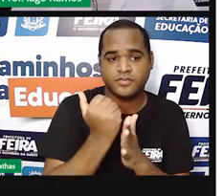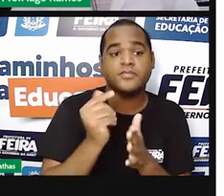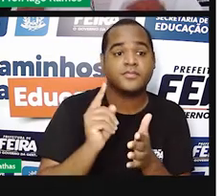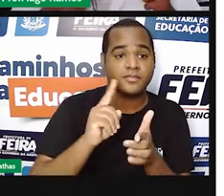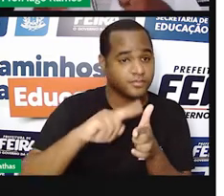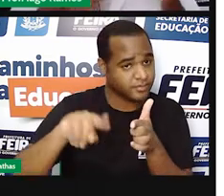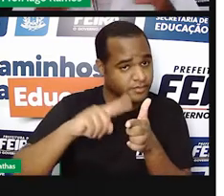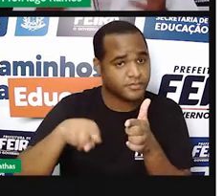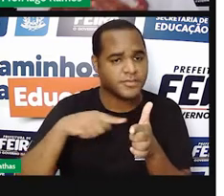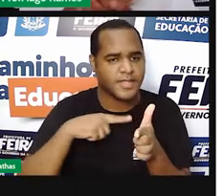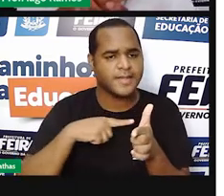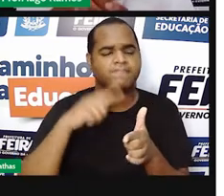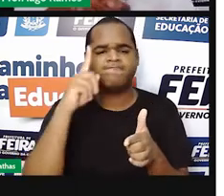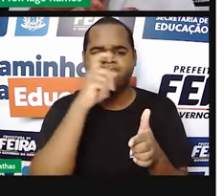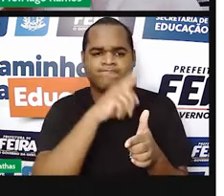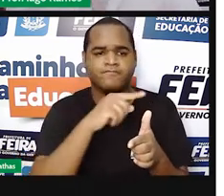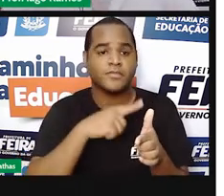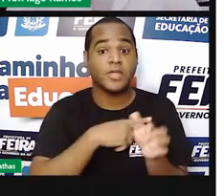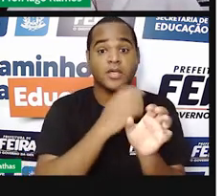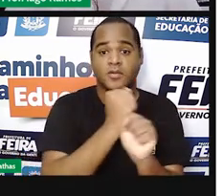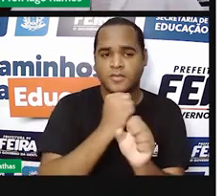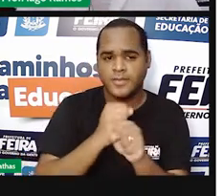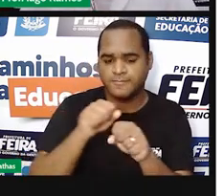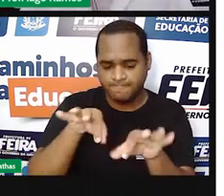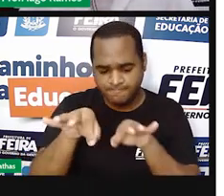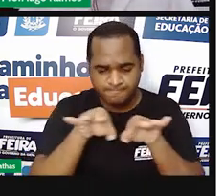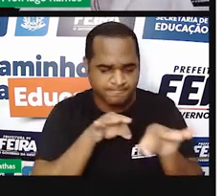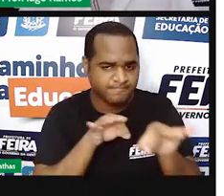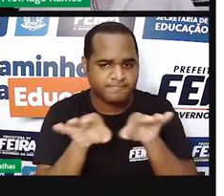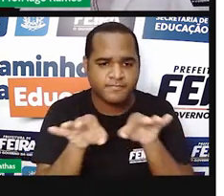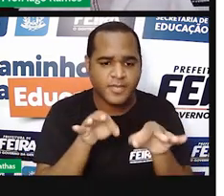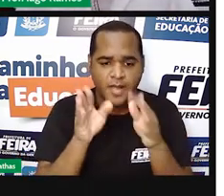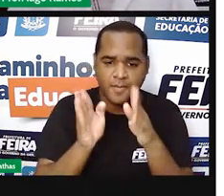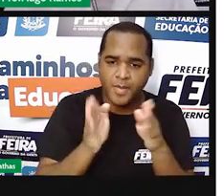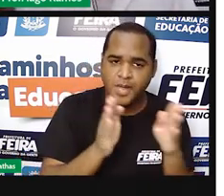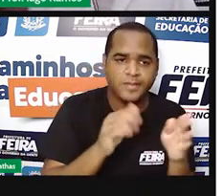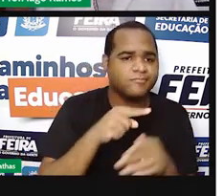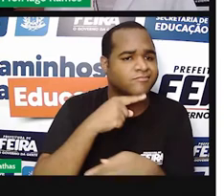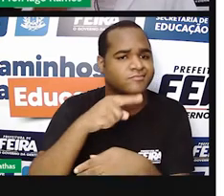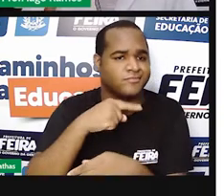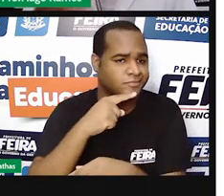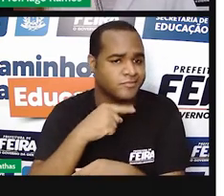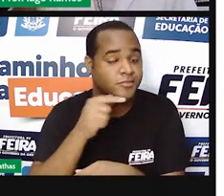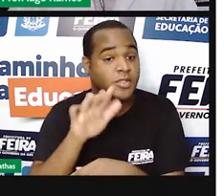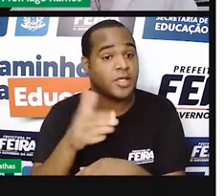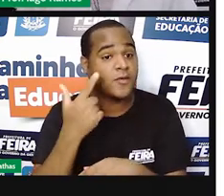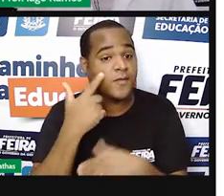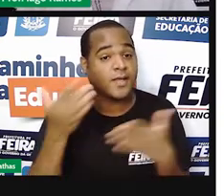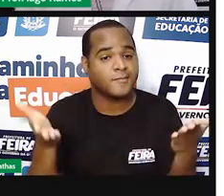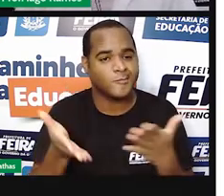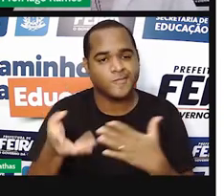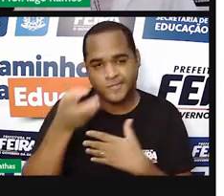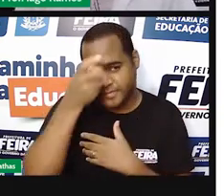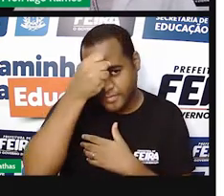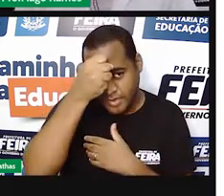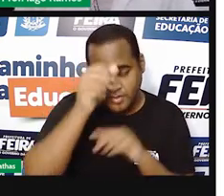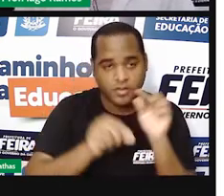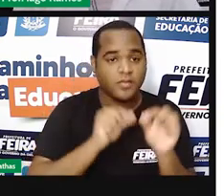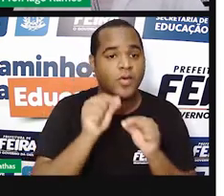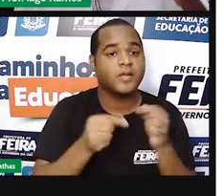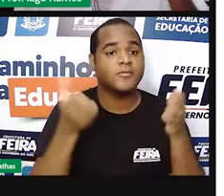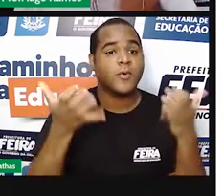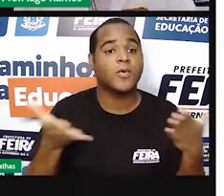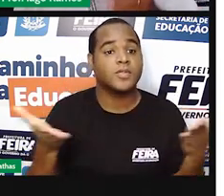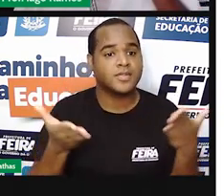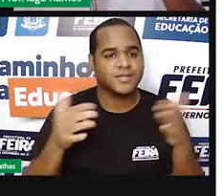e por uma mera Contagem ordem nada a gente não consegue resolver e é para isso que a gente tá aqui para